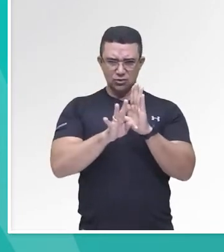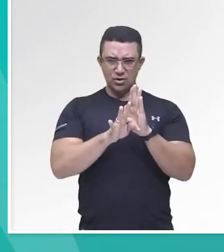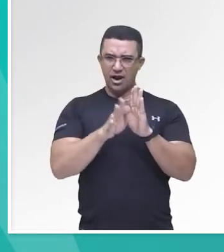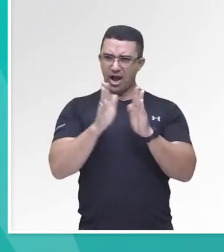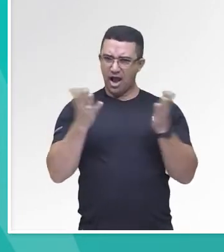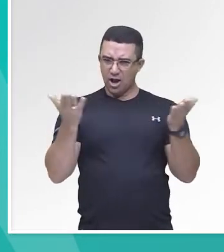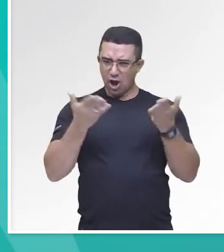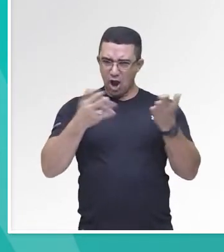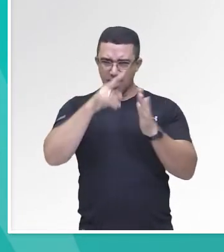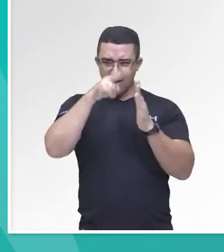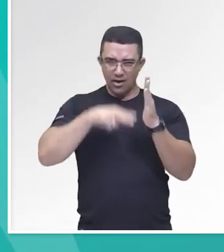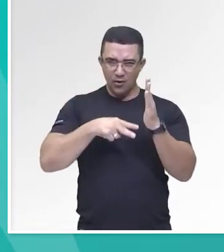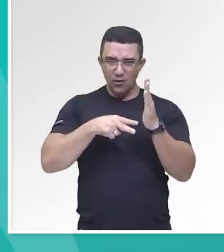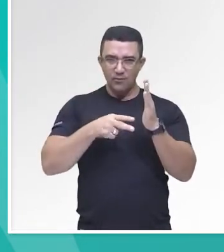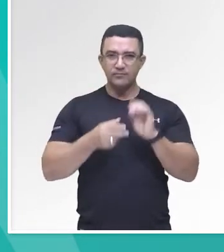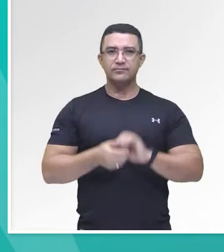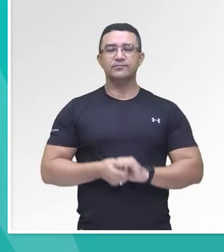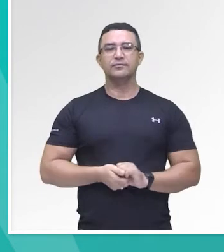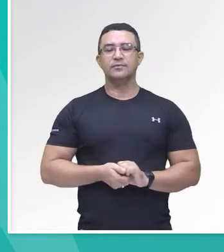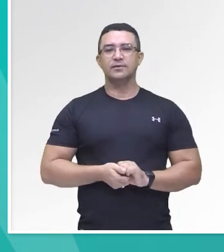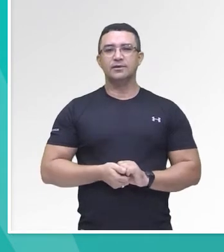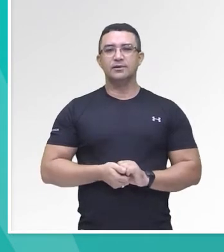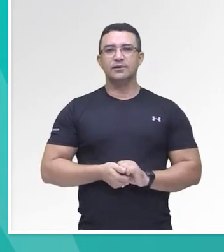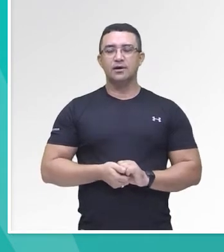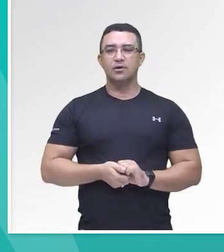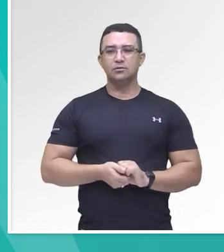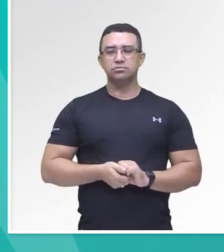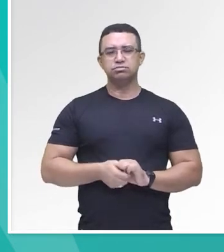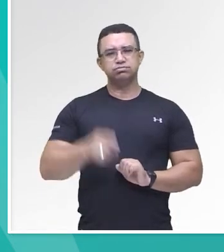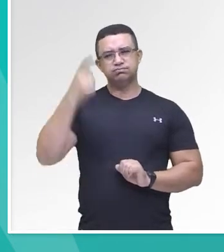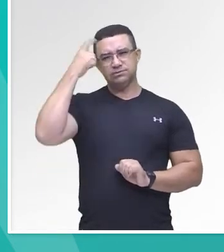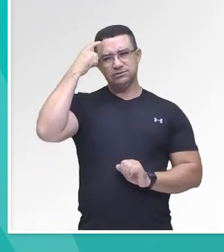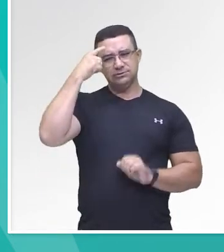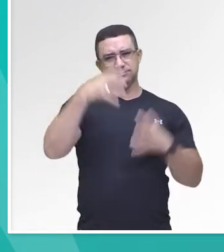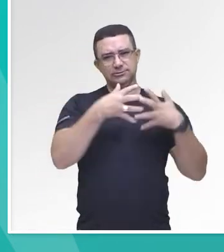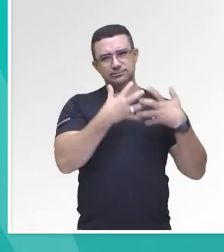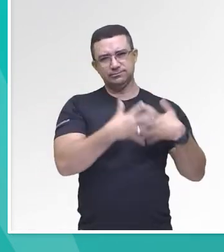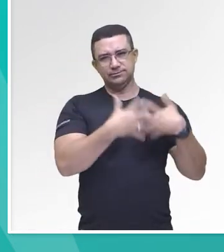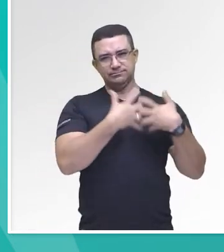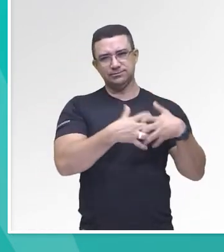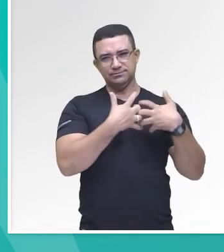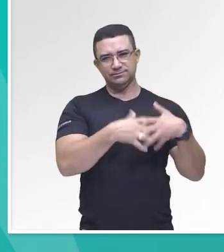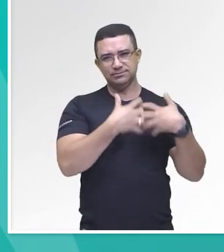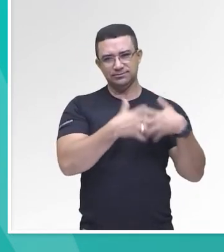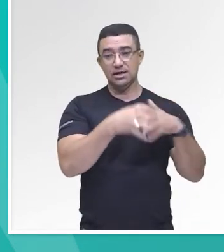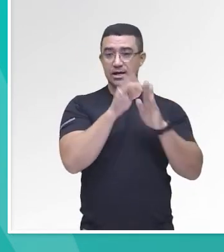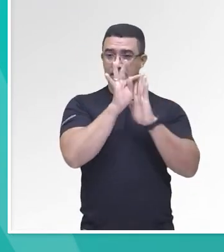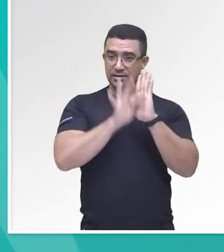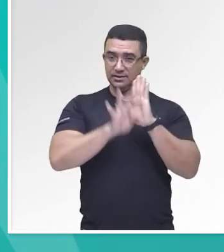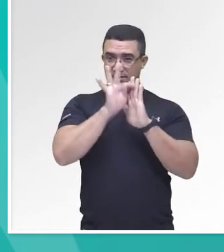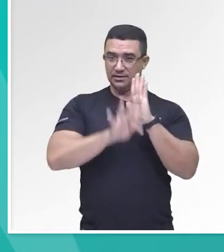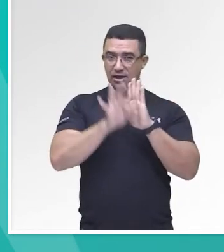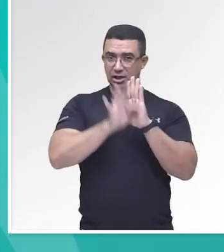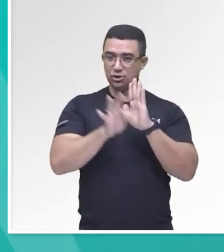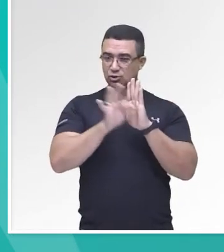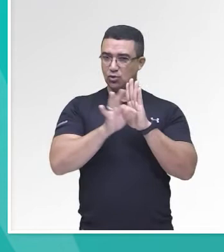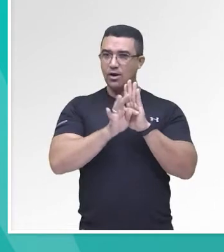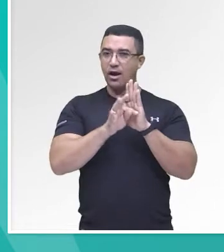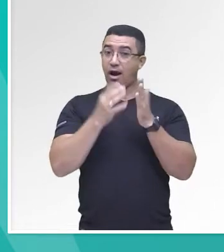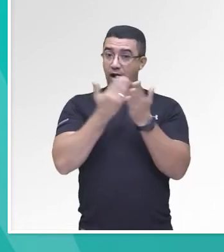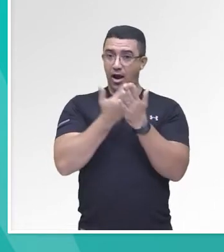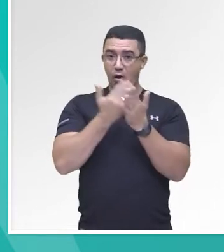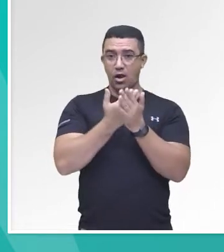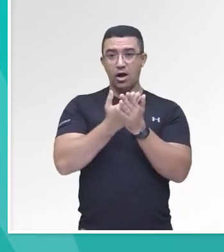ler? Bom, esse texto vai ficar aí martelando na cabecinha de vocês durante a nossa aula, que